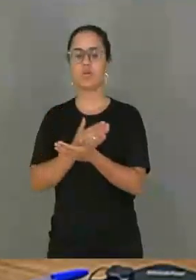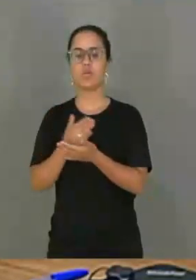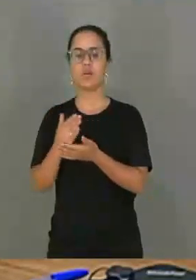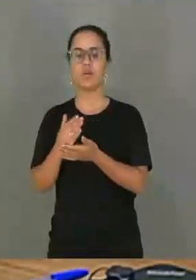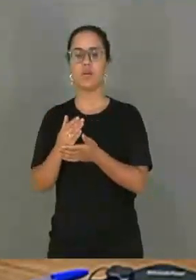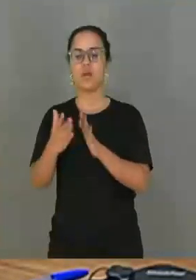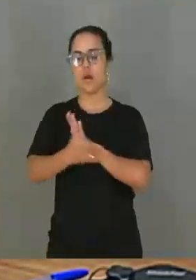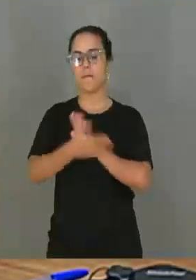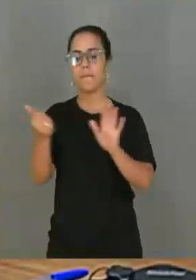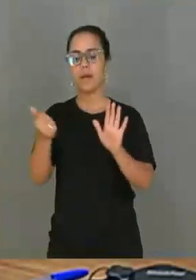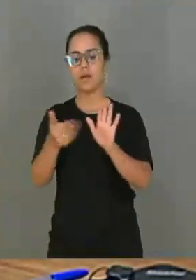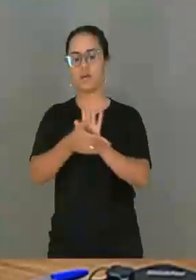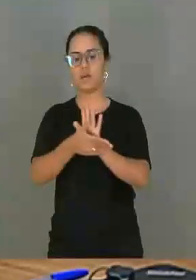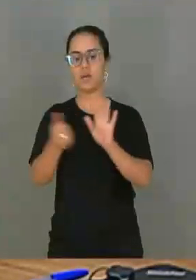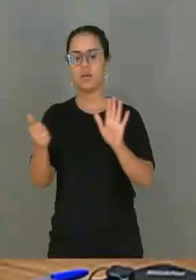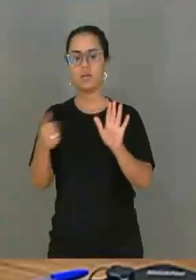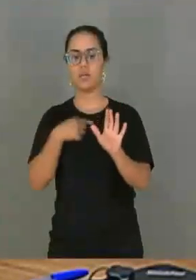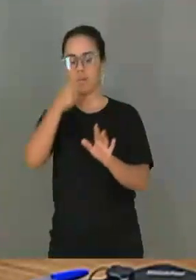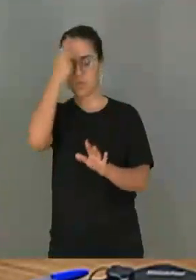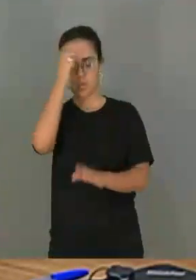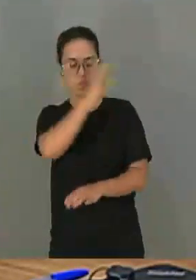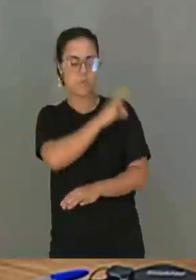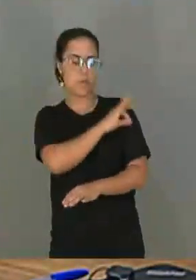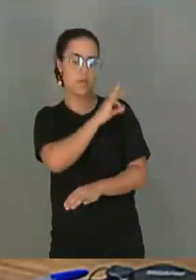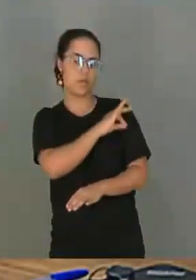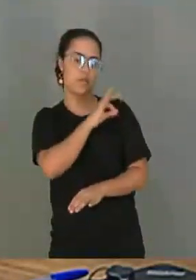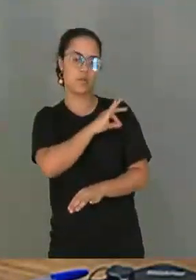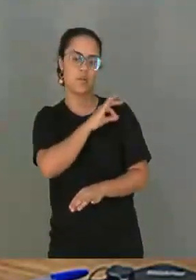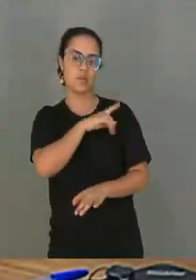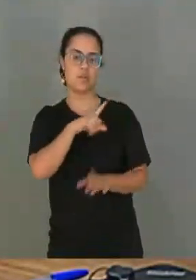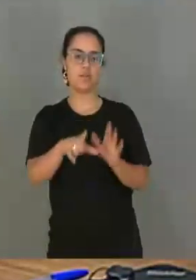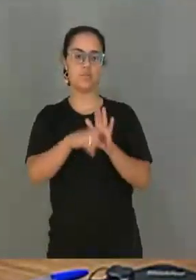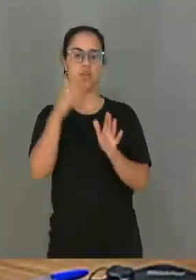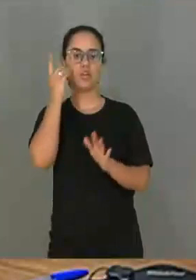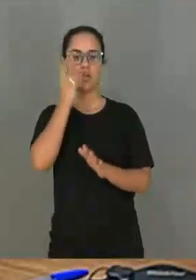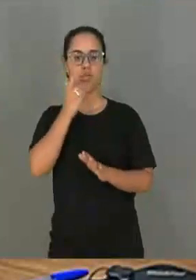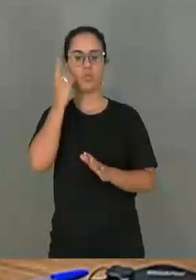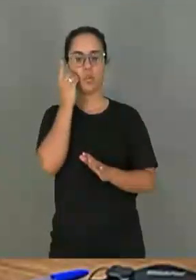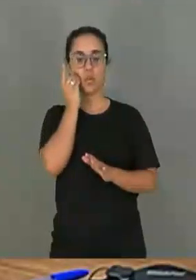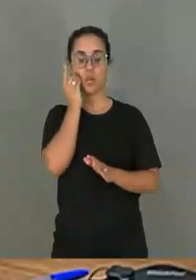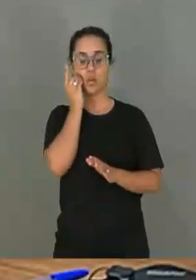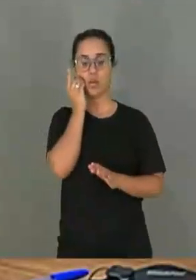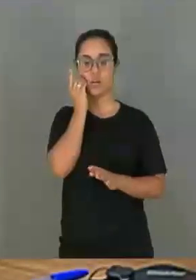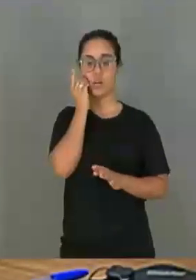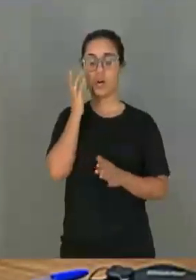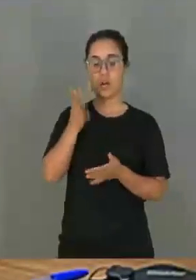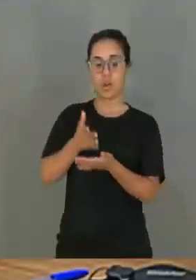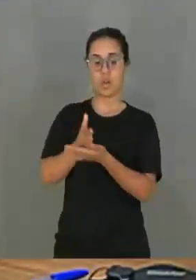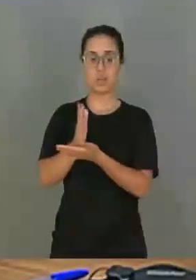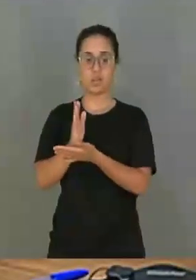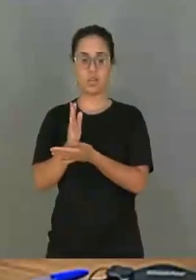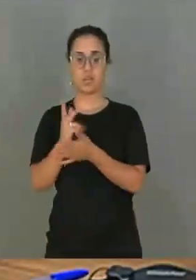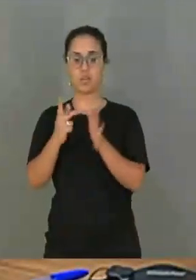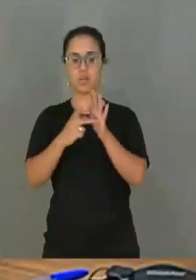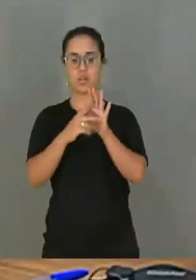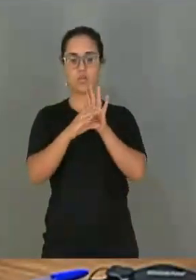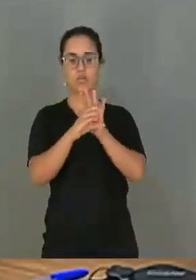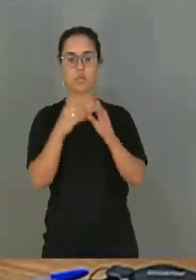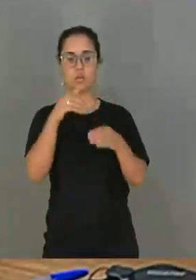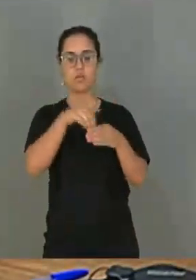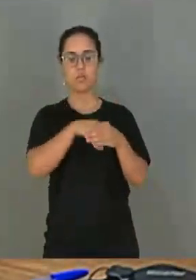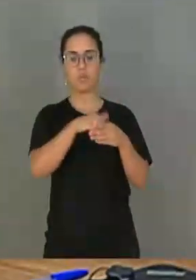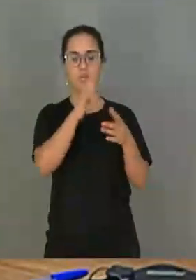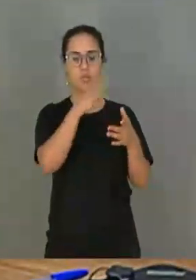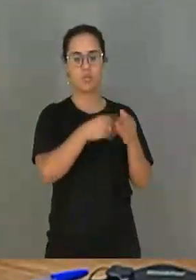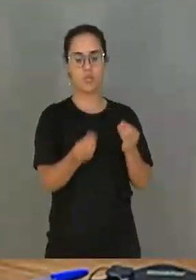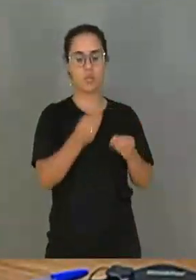começaram a tirar, ou seja, aquelas lideranças começaram a tirar deputados que eram a favor da PEC do voto auditável